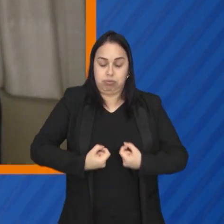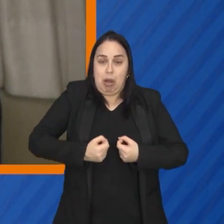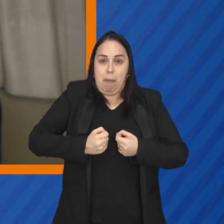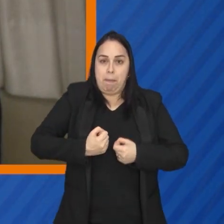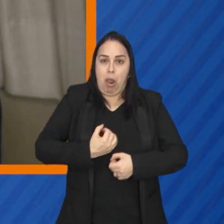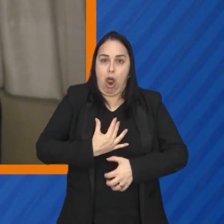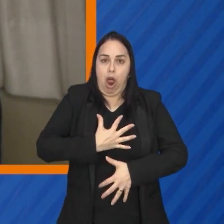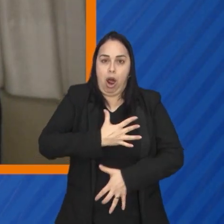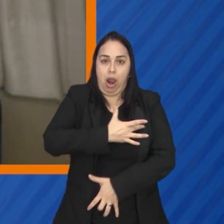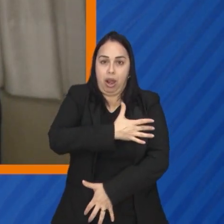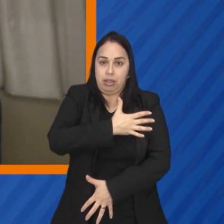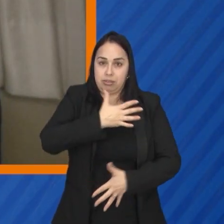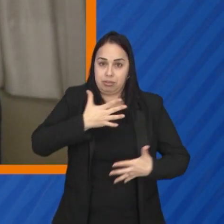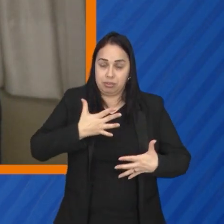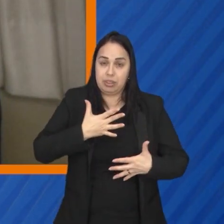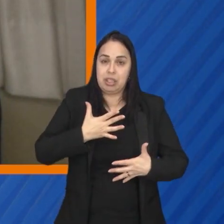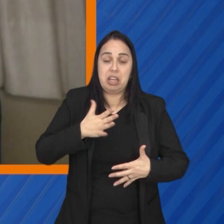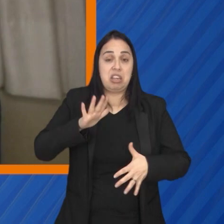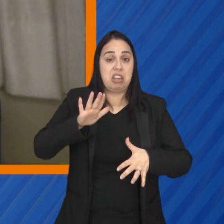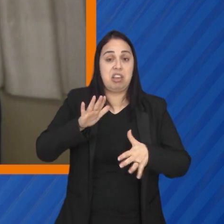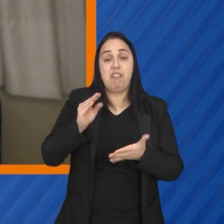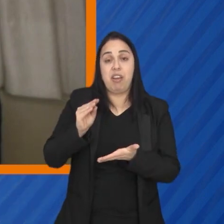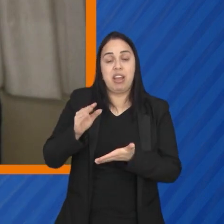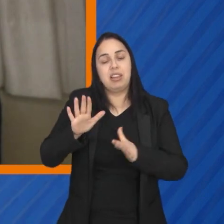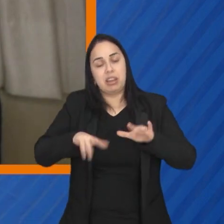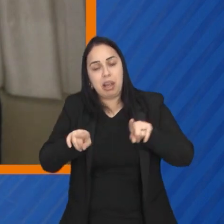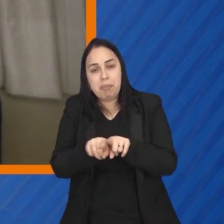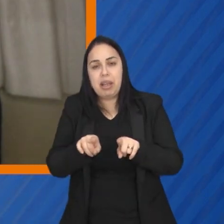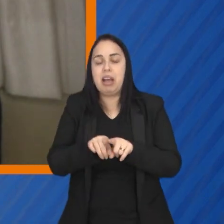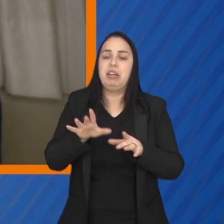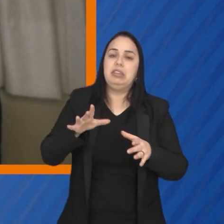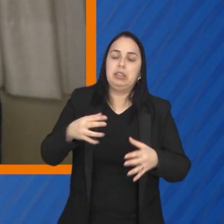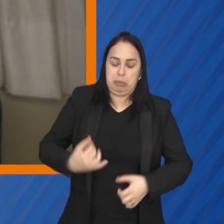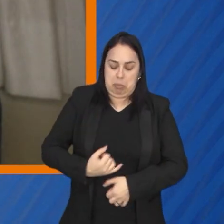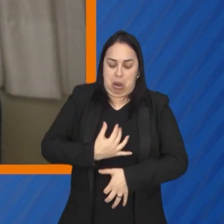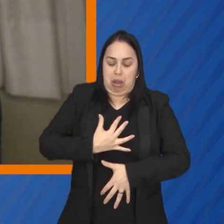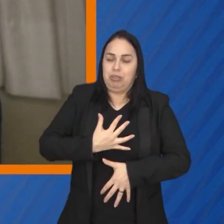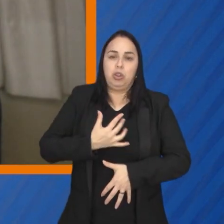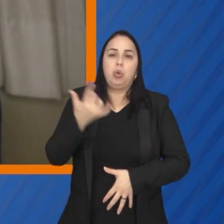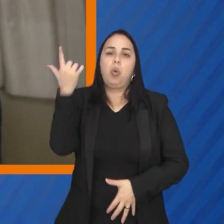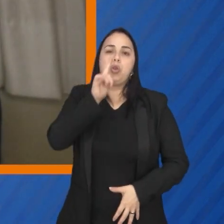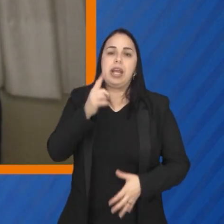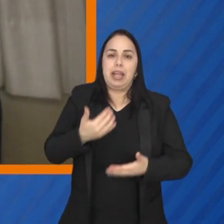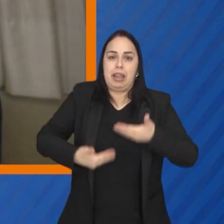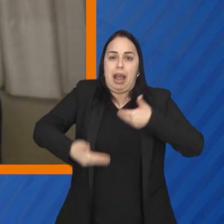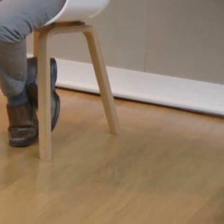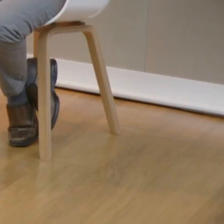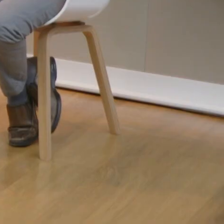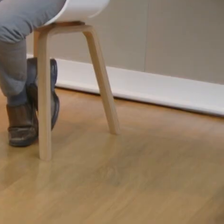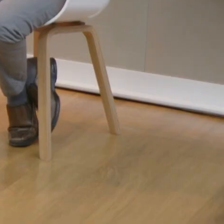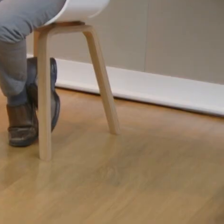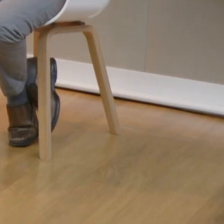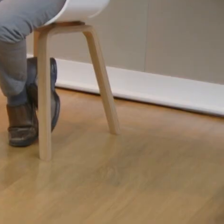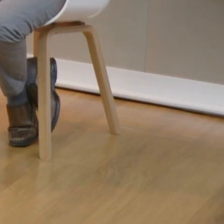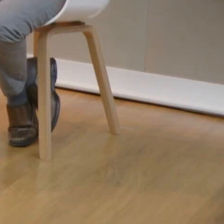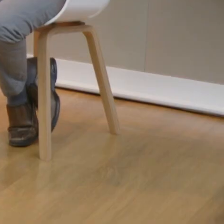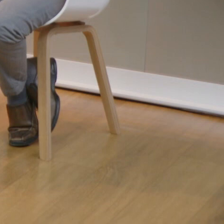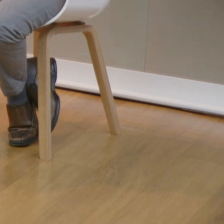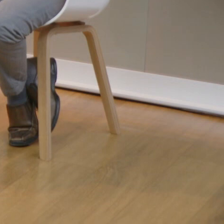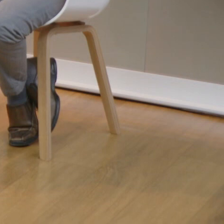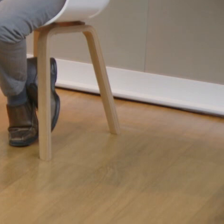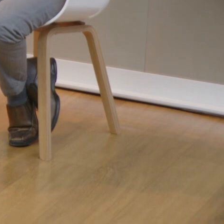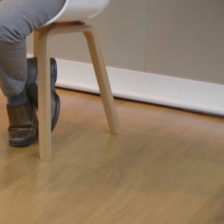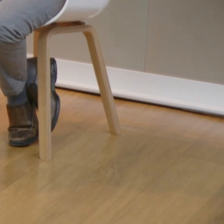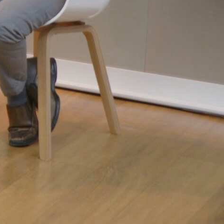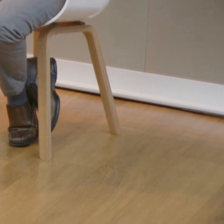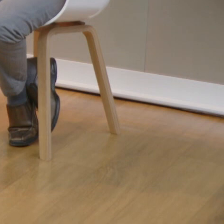tornando-se às vezes até inoperável, até intratável. Então a gente procura adiantar esse tratamento cirúrgico